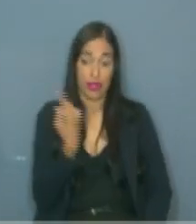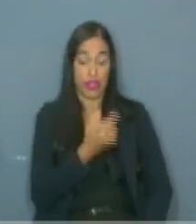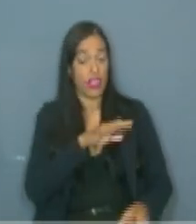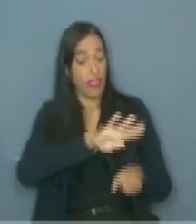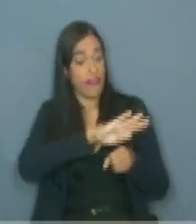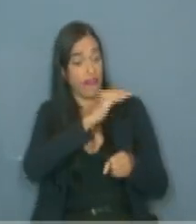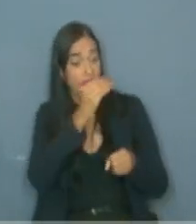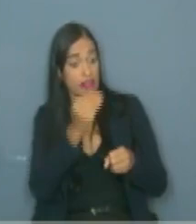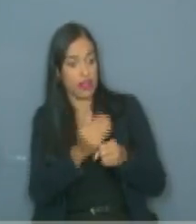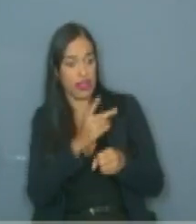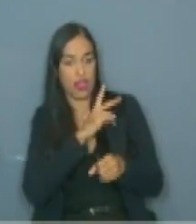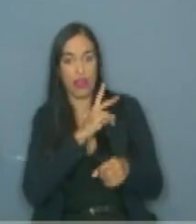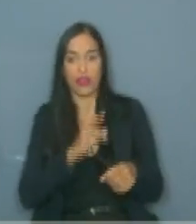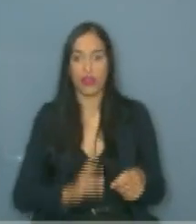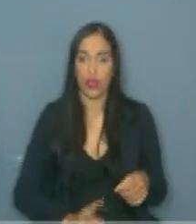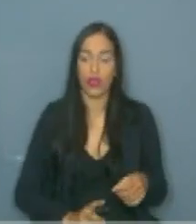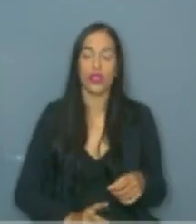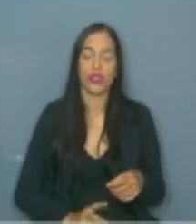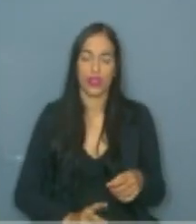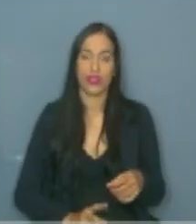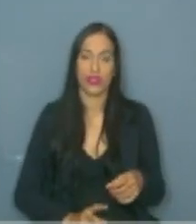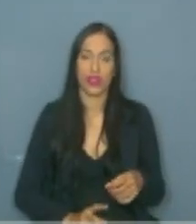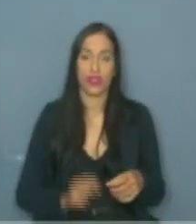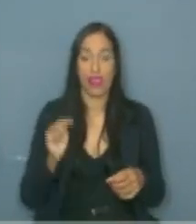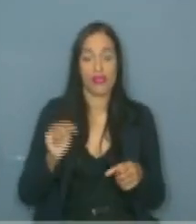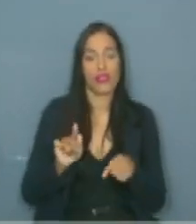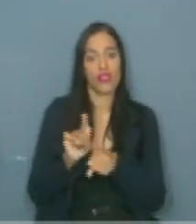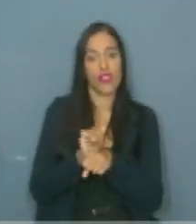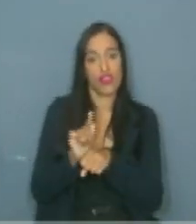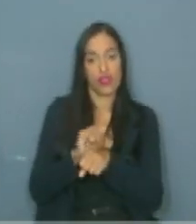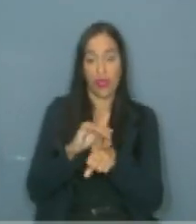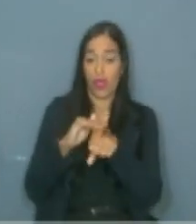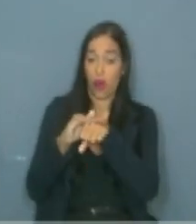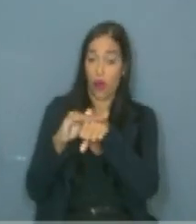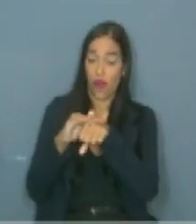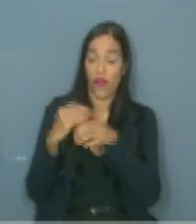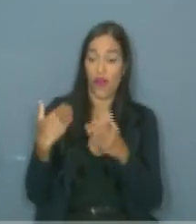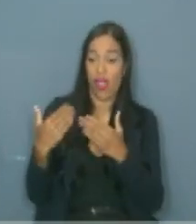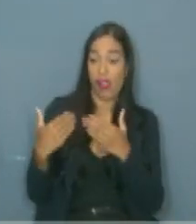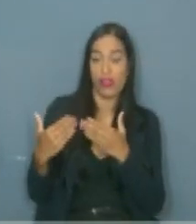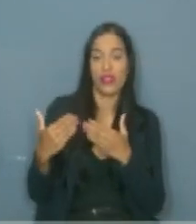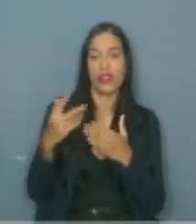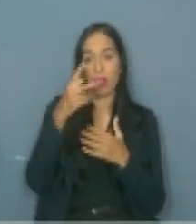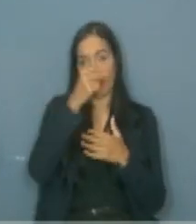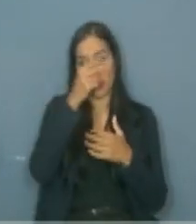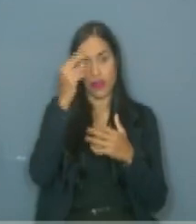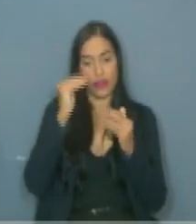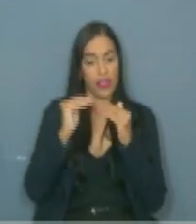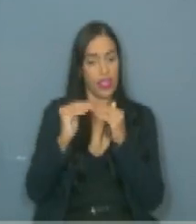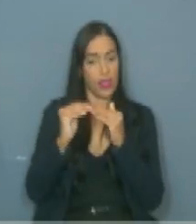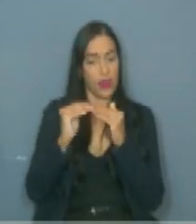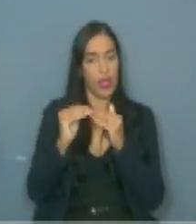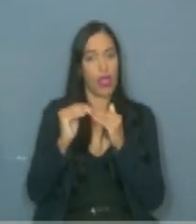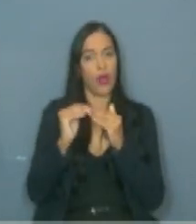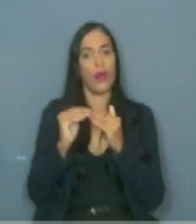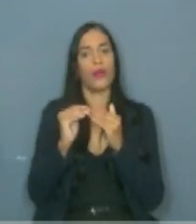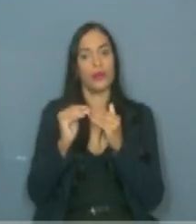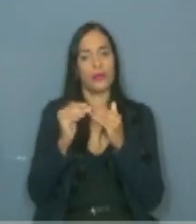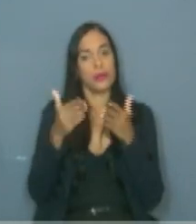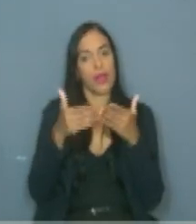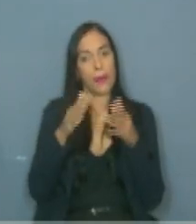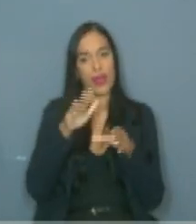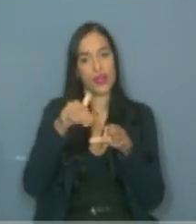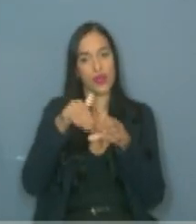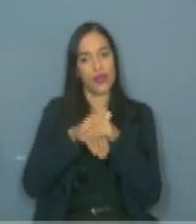vereadoras que está à altura dessa gestão e que conversa com esse prefeito de igual para igual, sem subserviência.